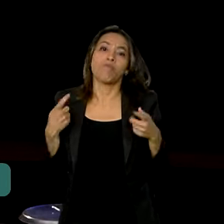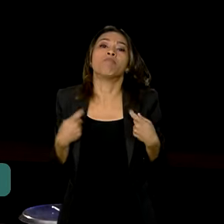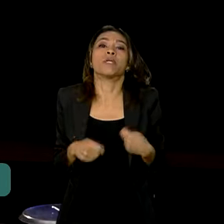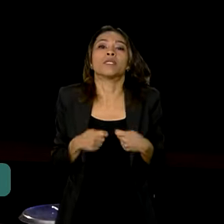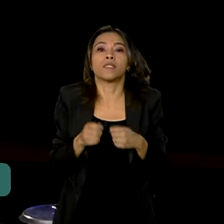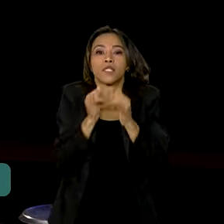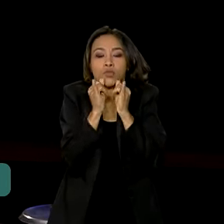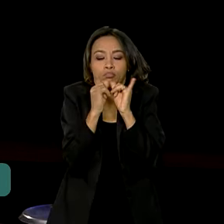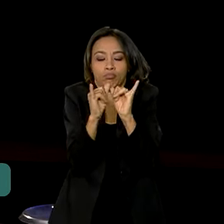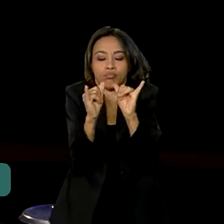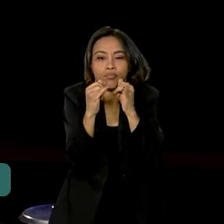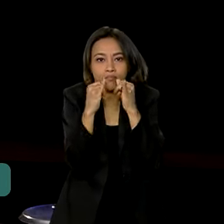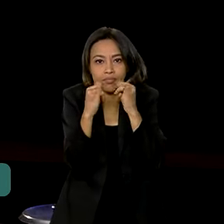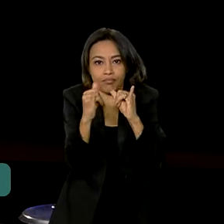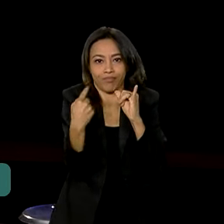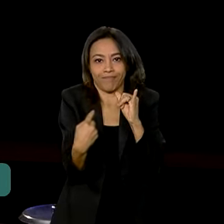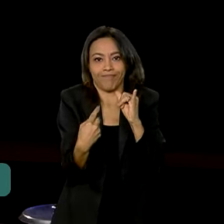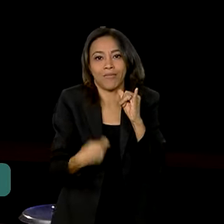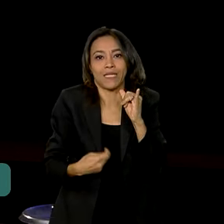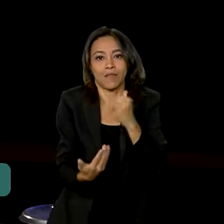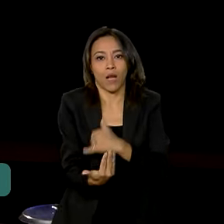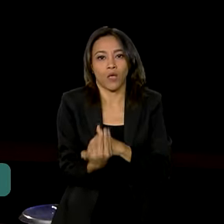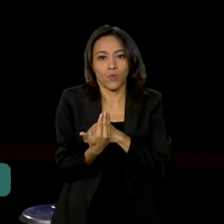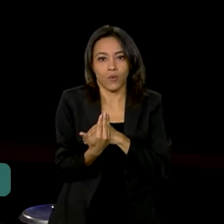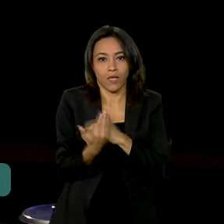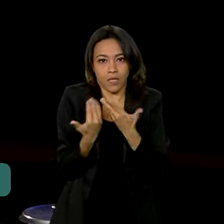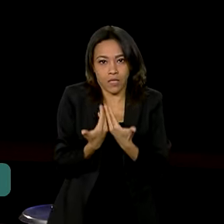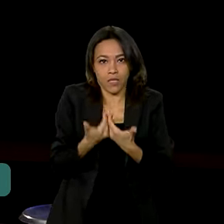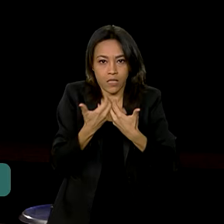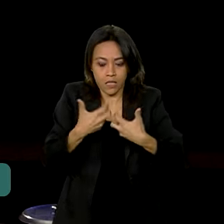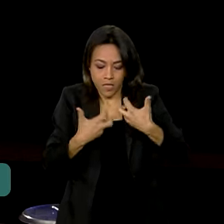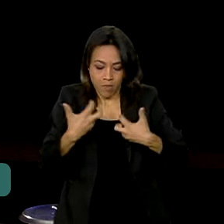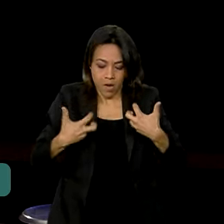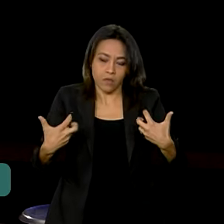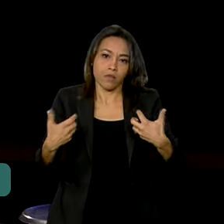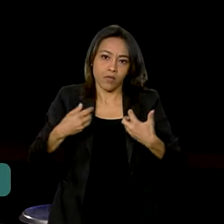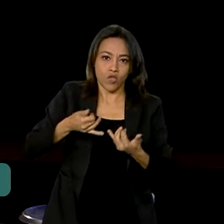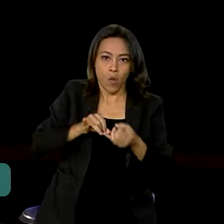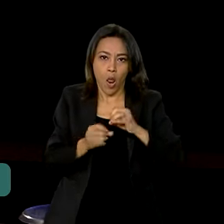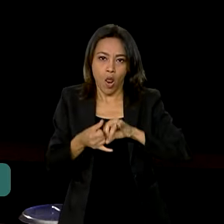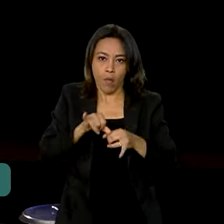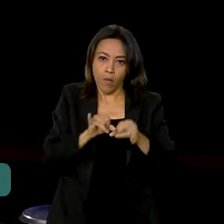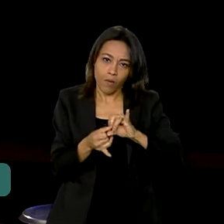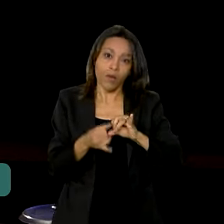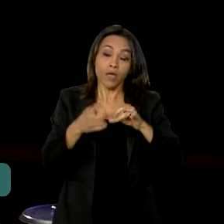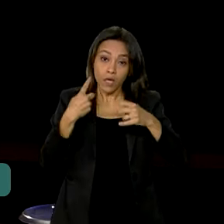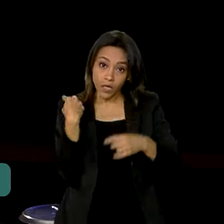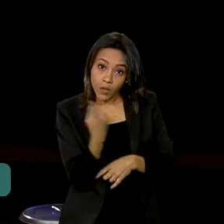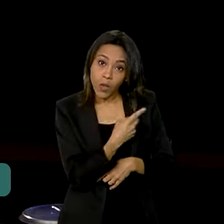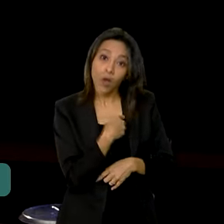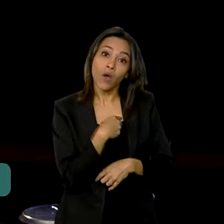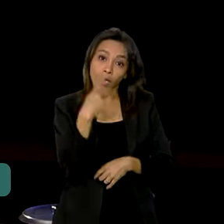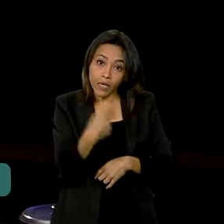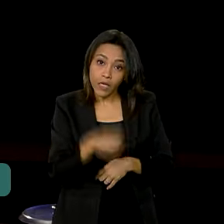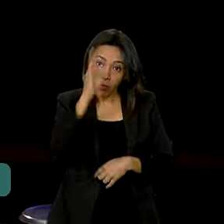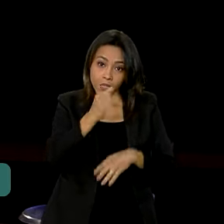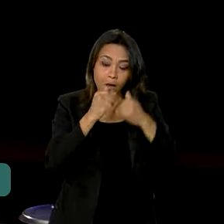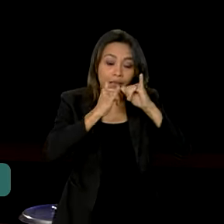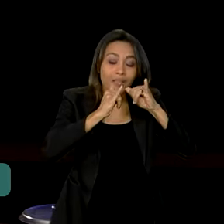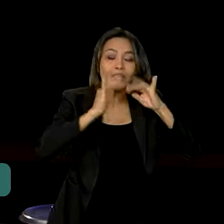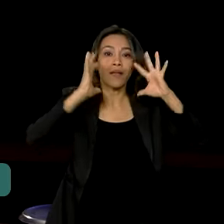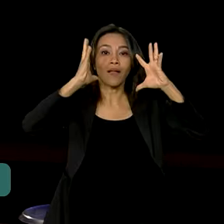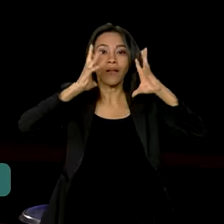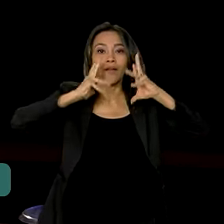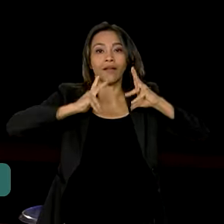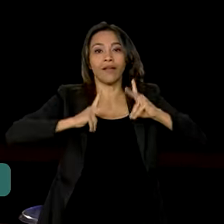de eletricidade também. E como a nossa eletricidade, como a nossa matriz ela já é limpa, ela então traz